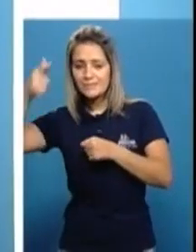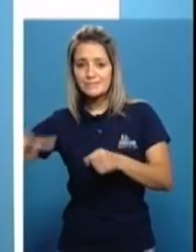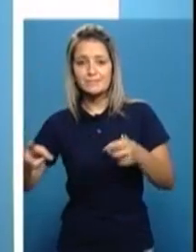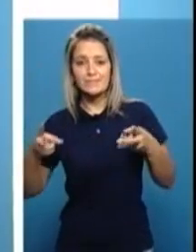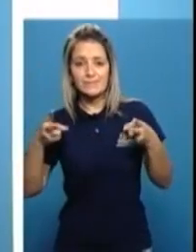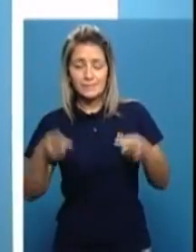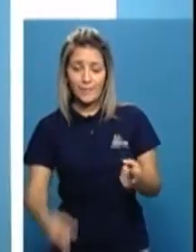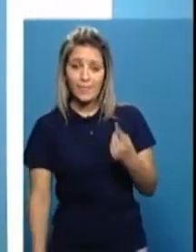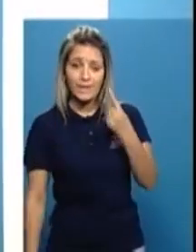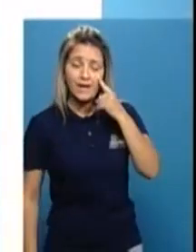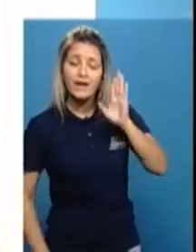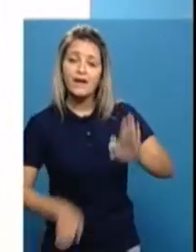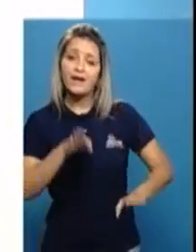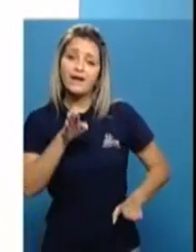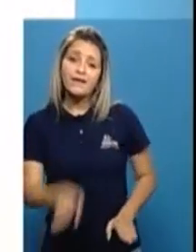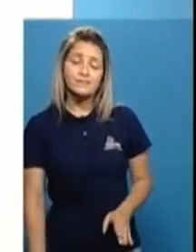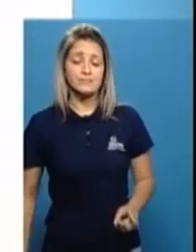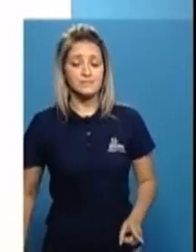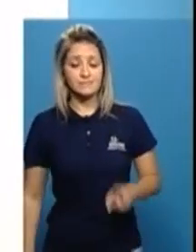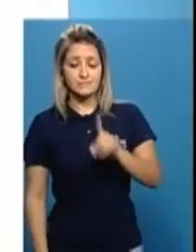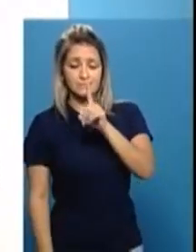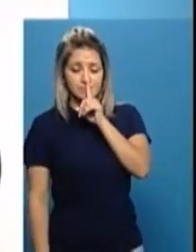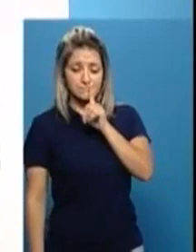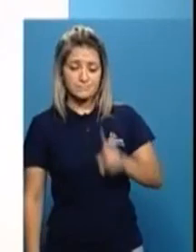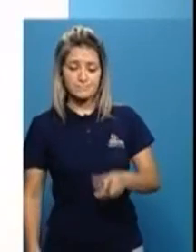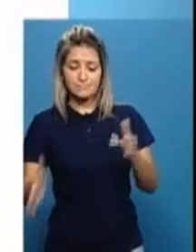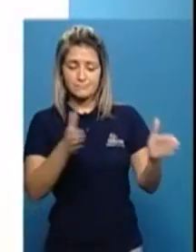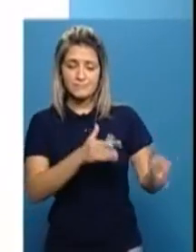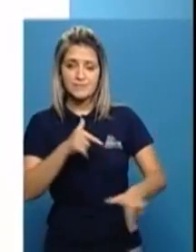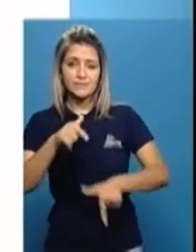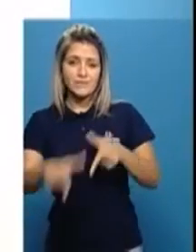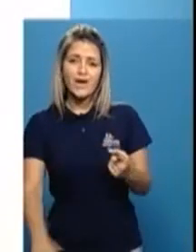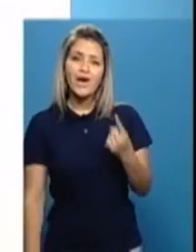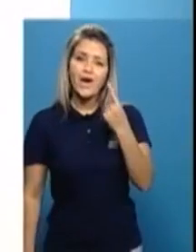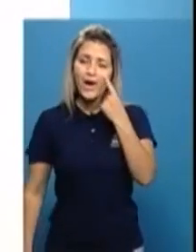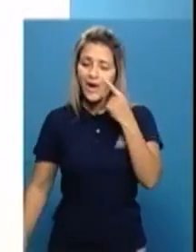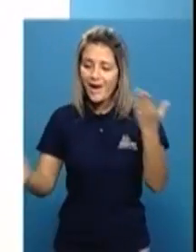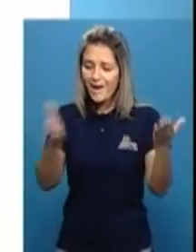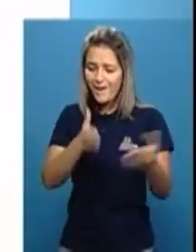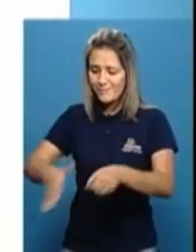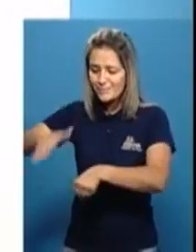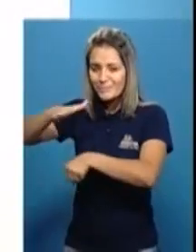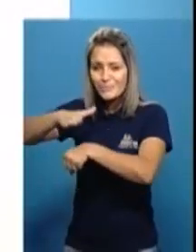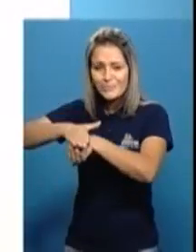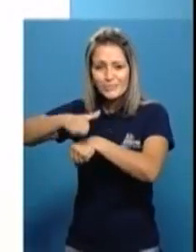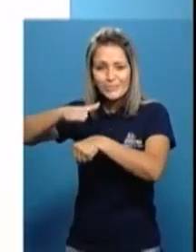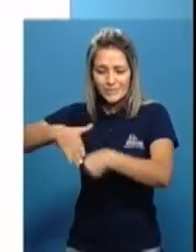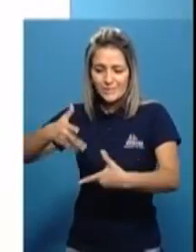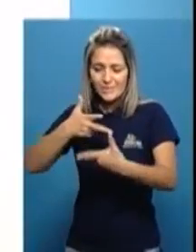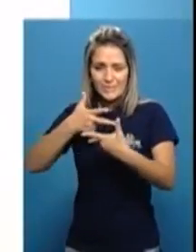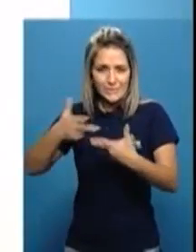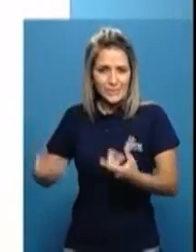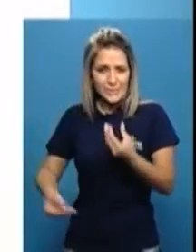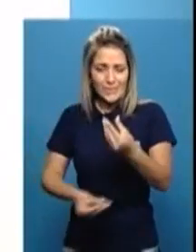Essa monotonia no trabalho já não é tão comum quando nós vimos lá a produção artesanal, onde o